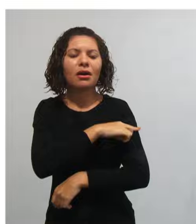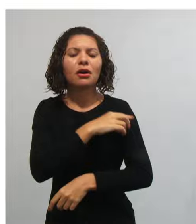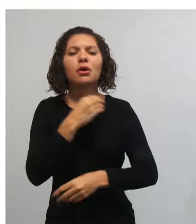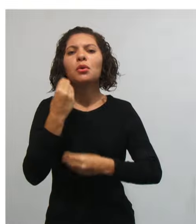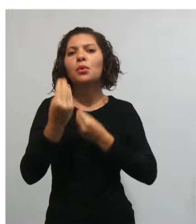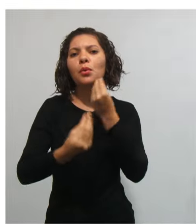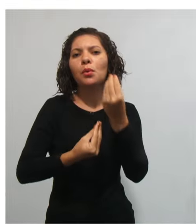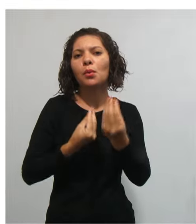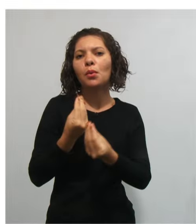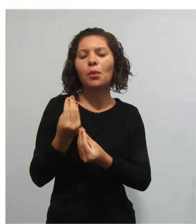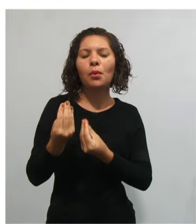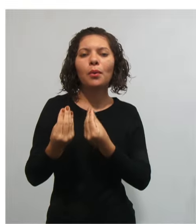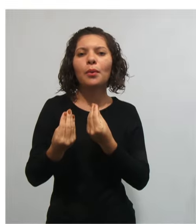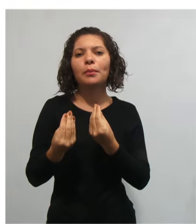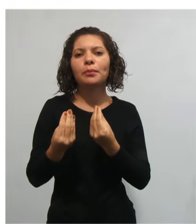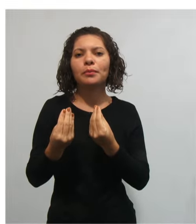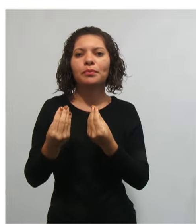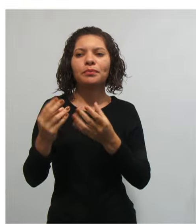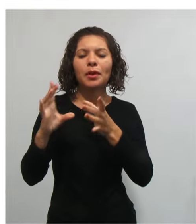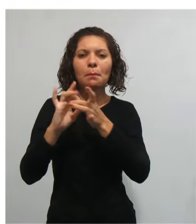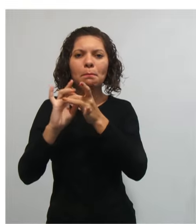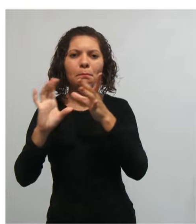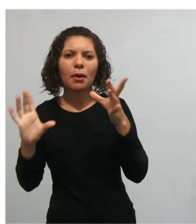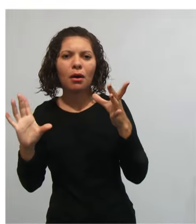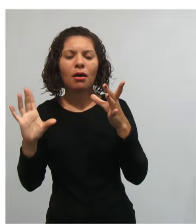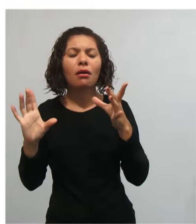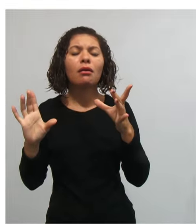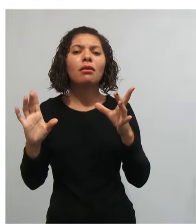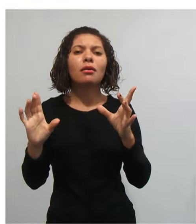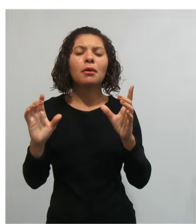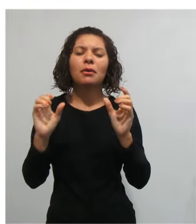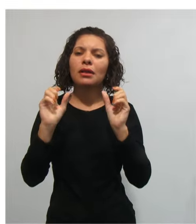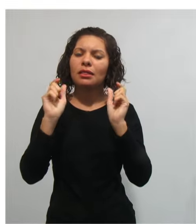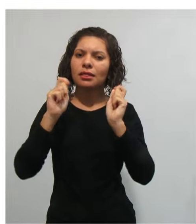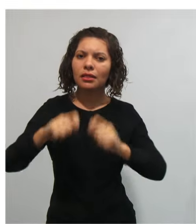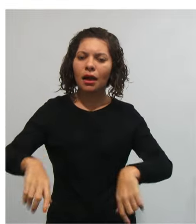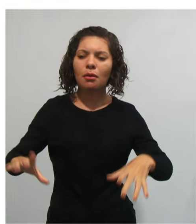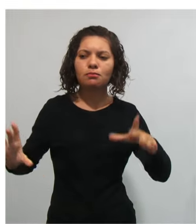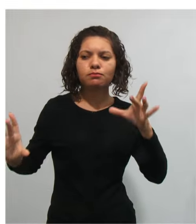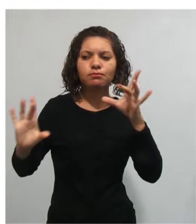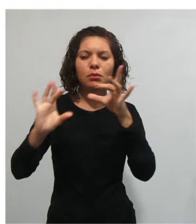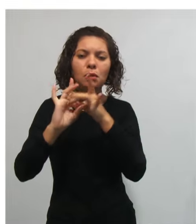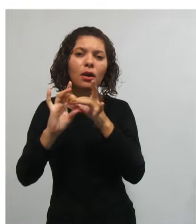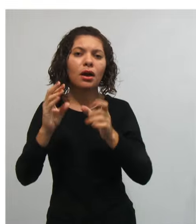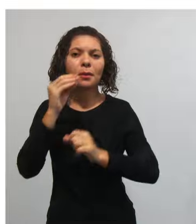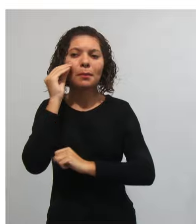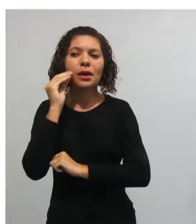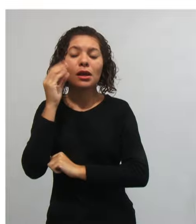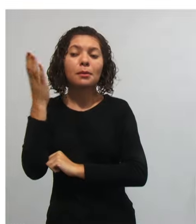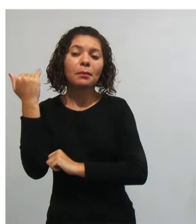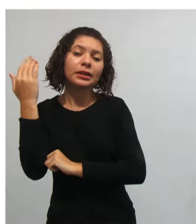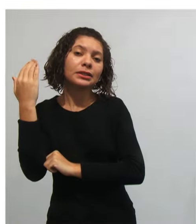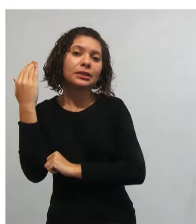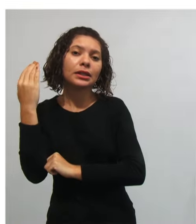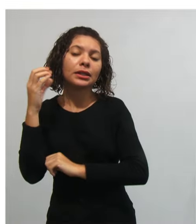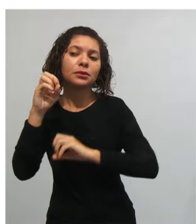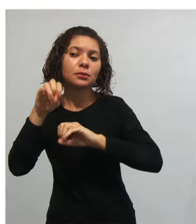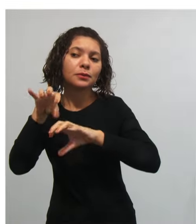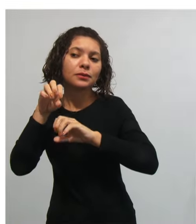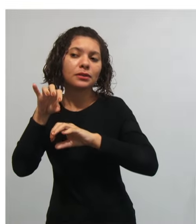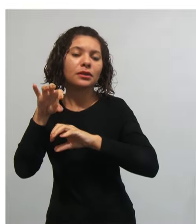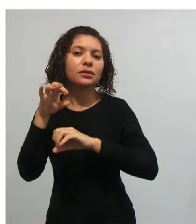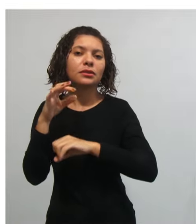sair da educação infantil Então como que a gente tá trazendo uma separação então é preciso ar ular